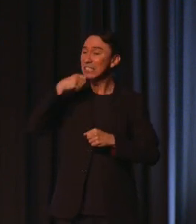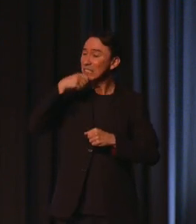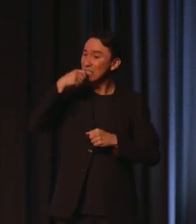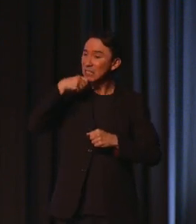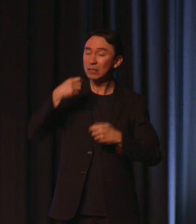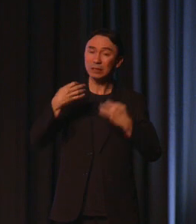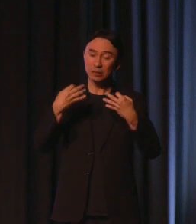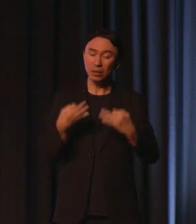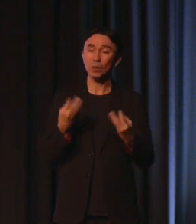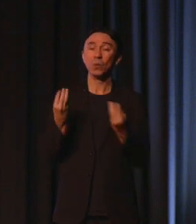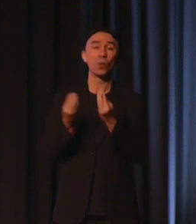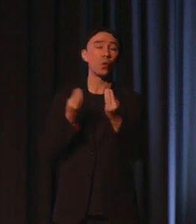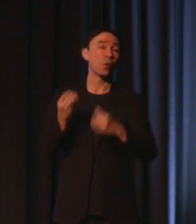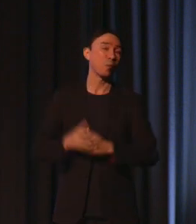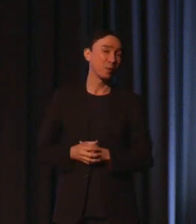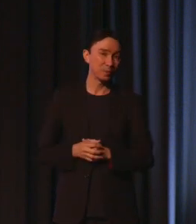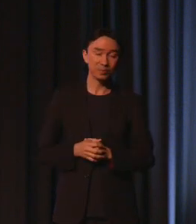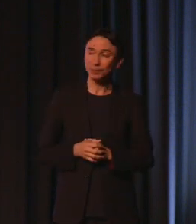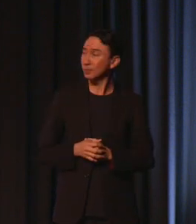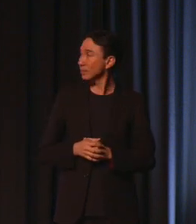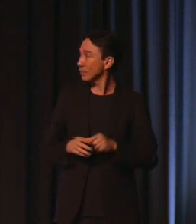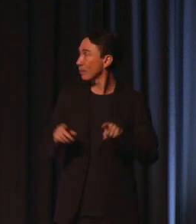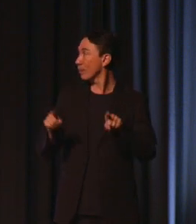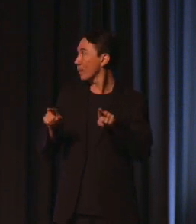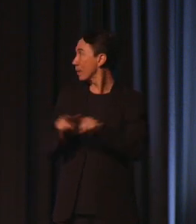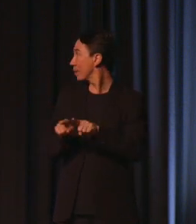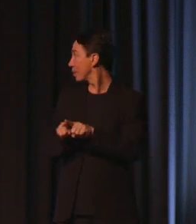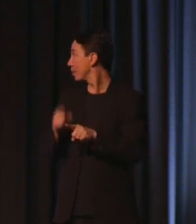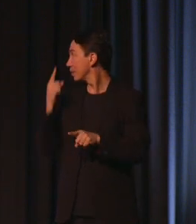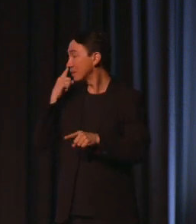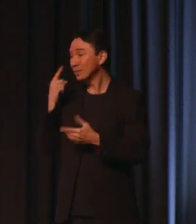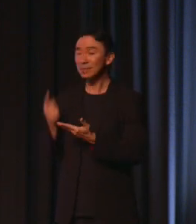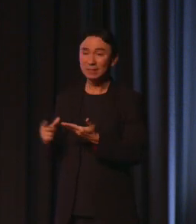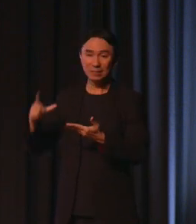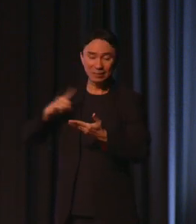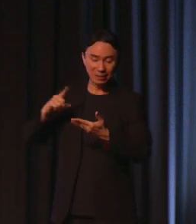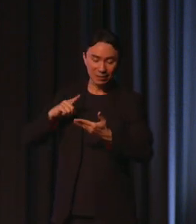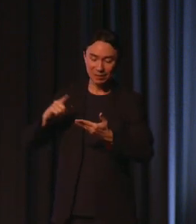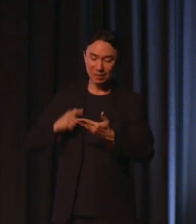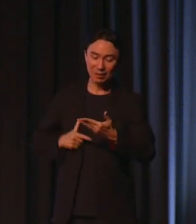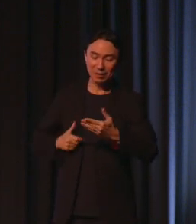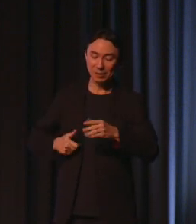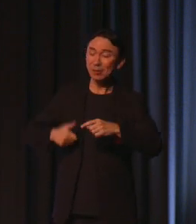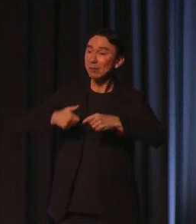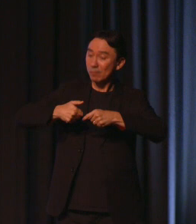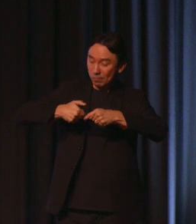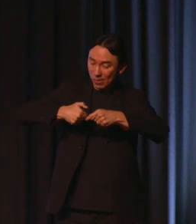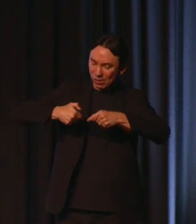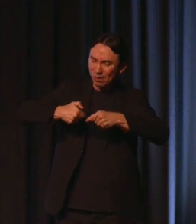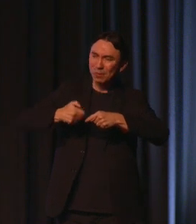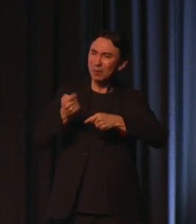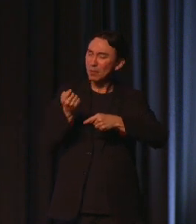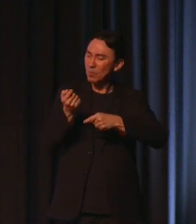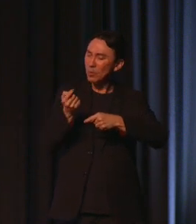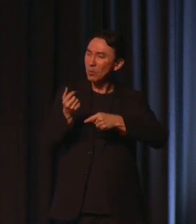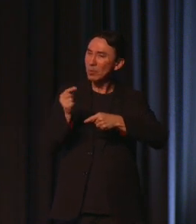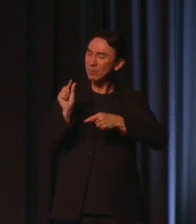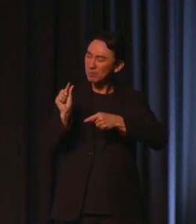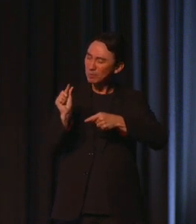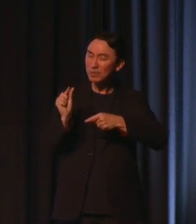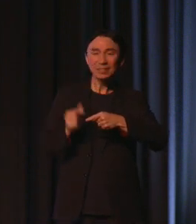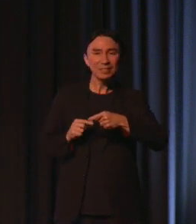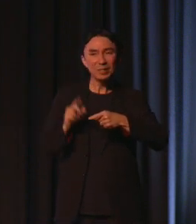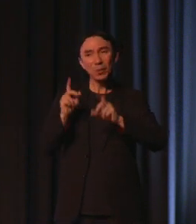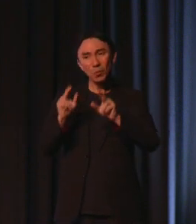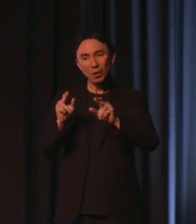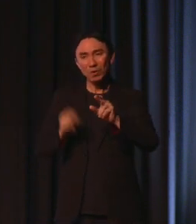corretamente, colocar que não se deve colocar mais do que a quantidade de 1 grão de arroz numa escova de dente de uma criança até os 5